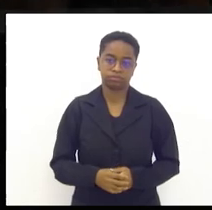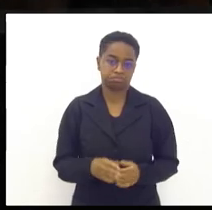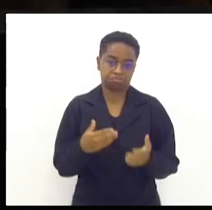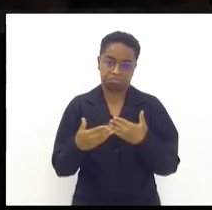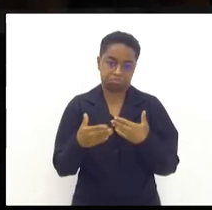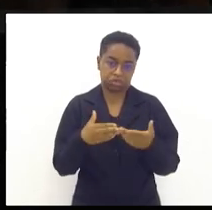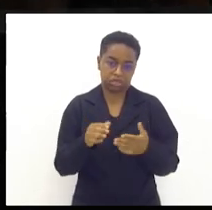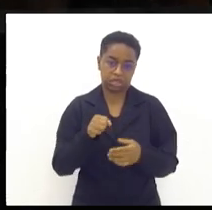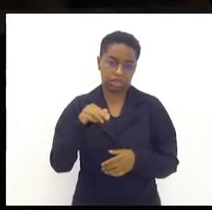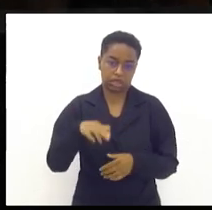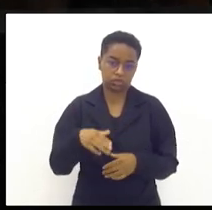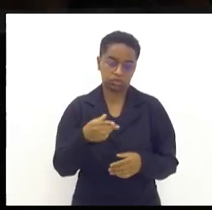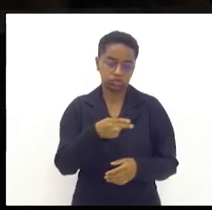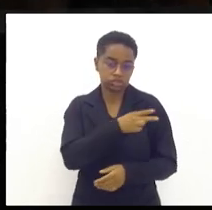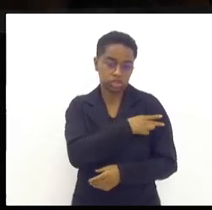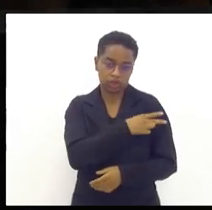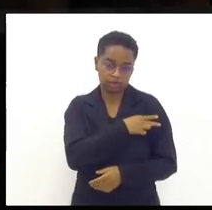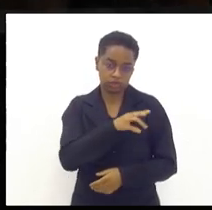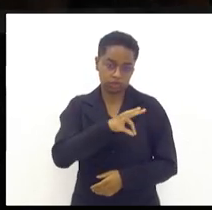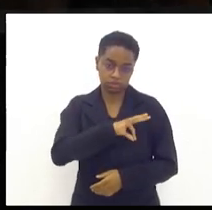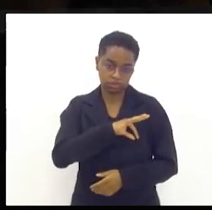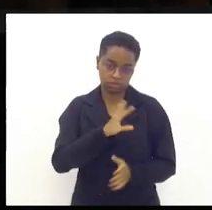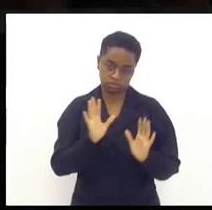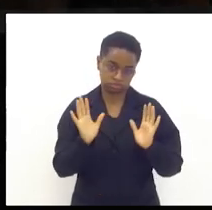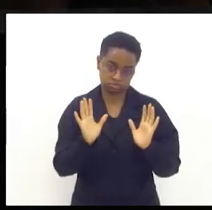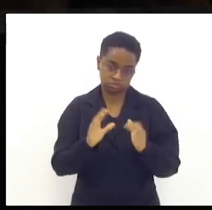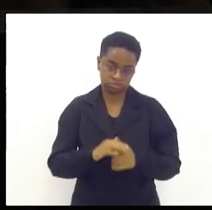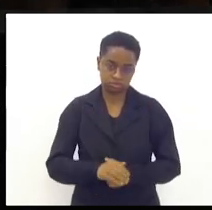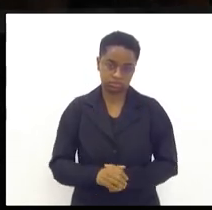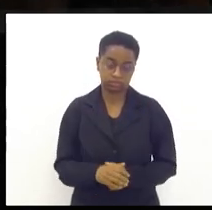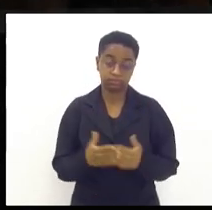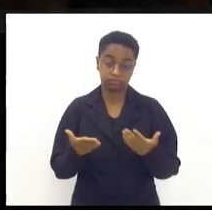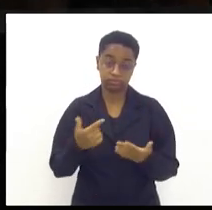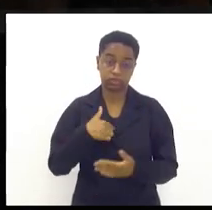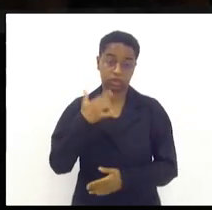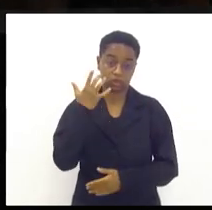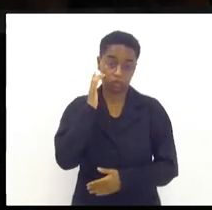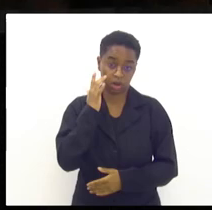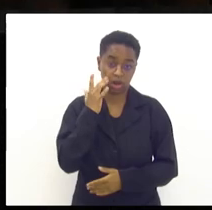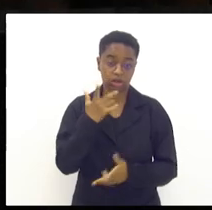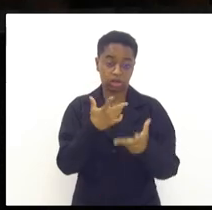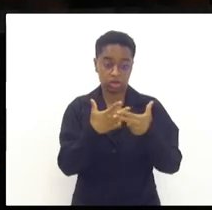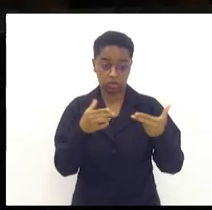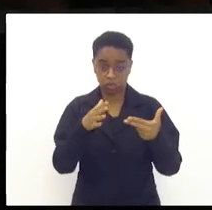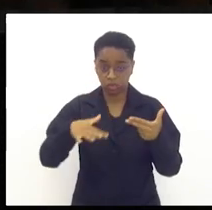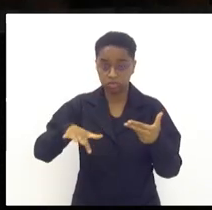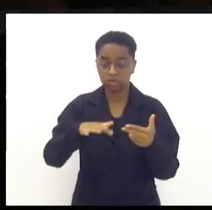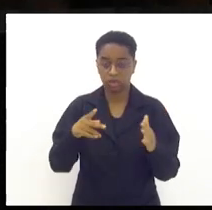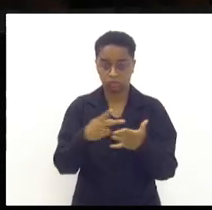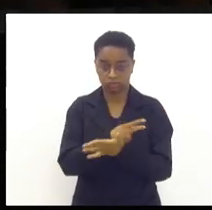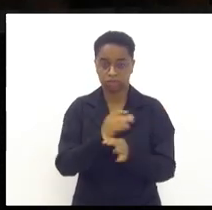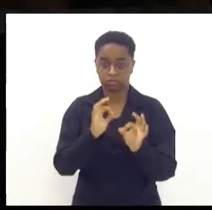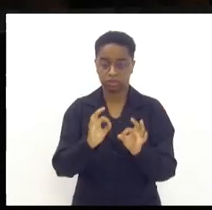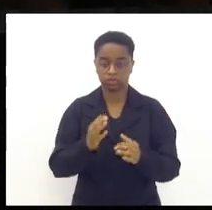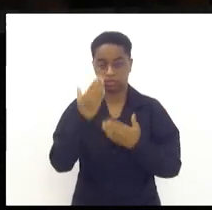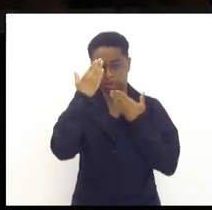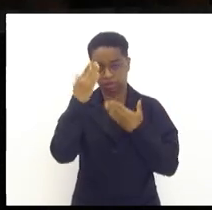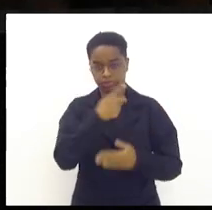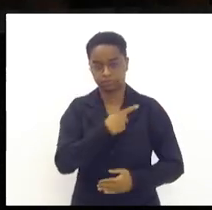for o chefe da Polícia Civil. Né? Então, acho que essas coisas acontecerão. Muito obrigado, senhor presidente.